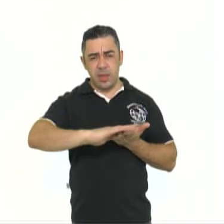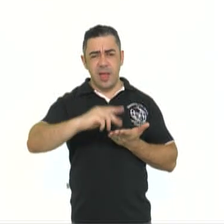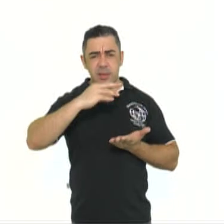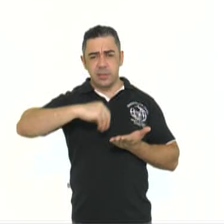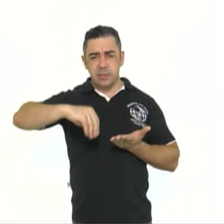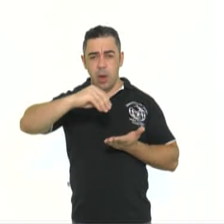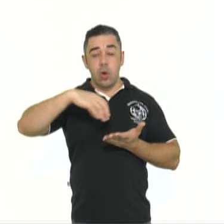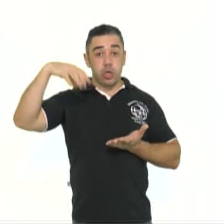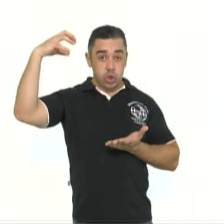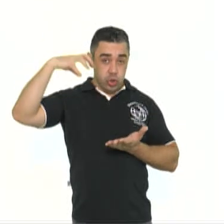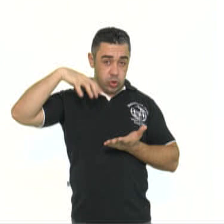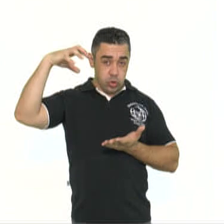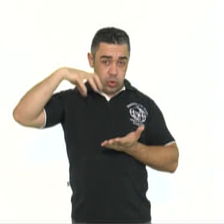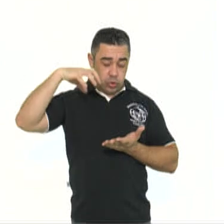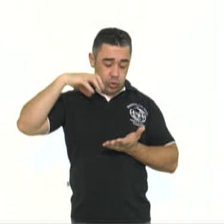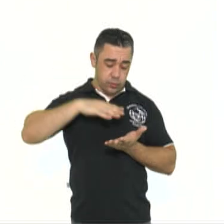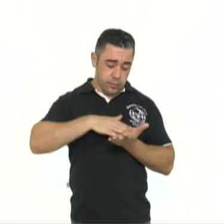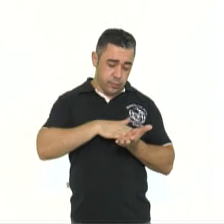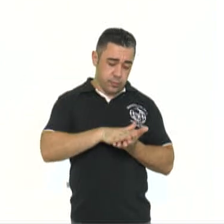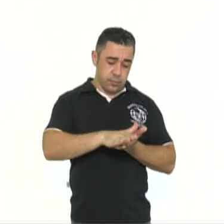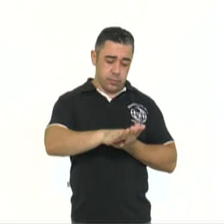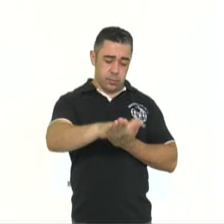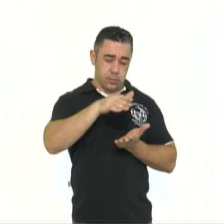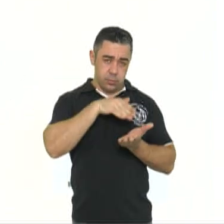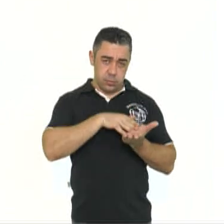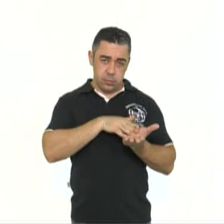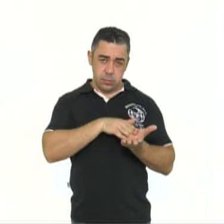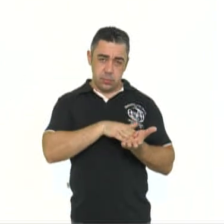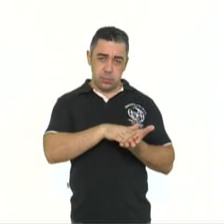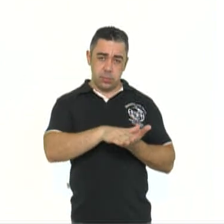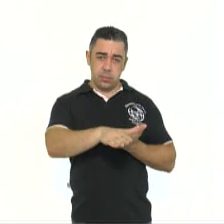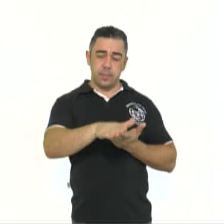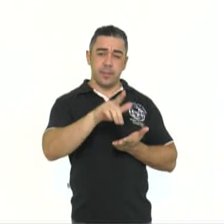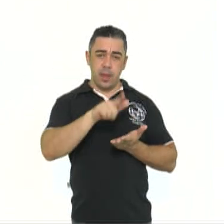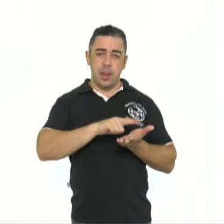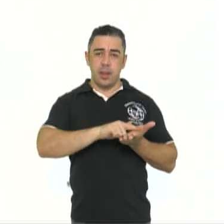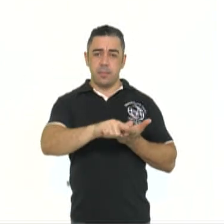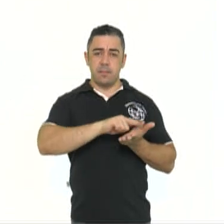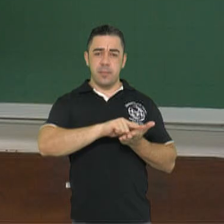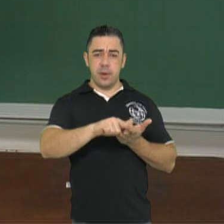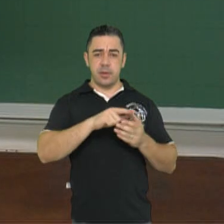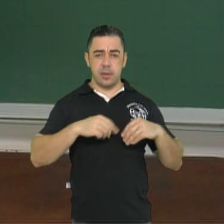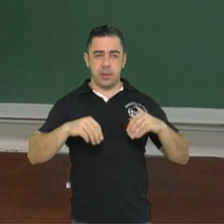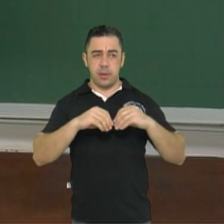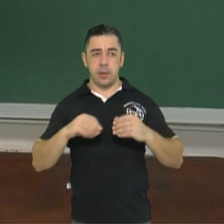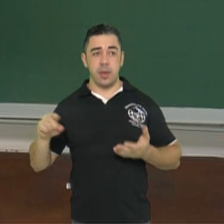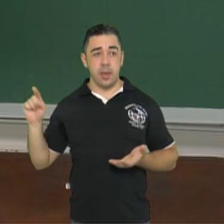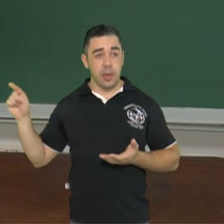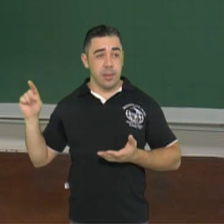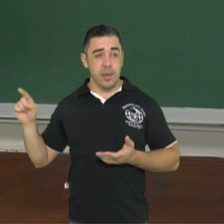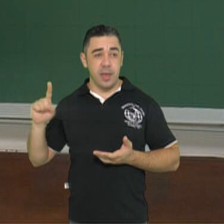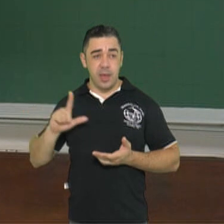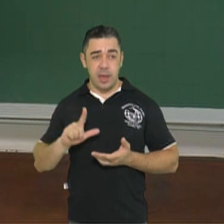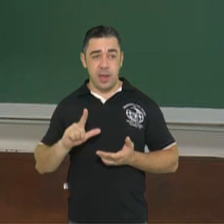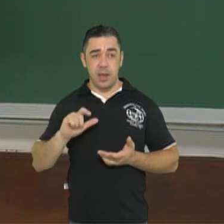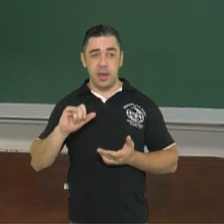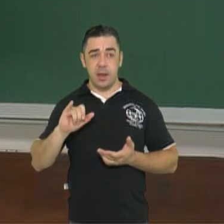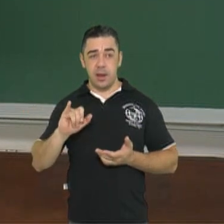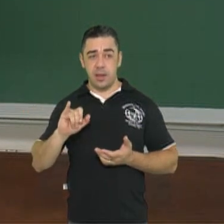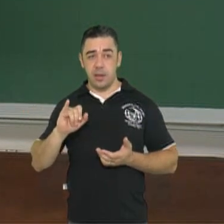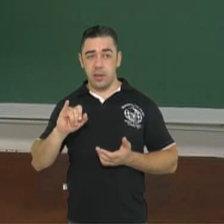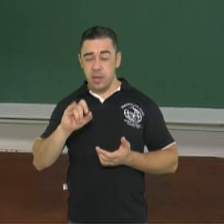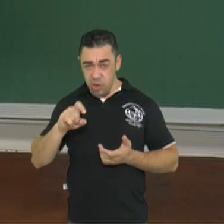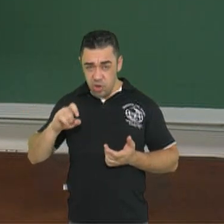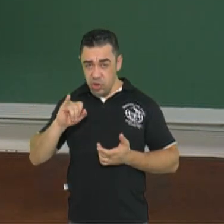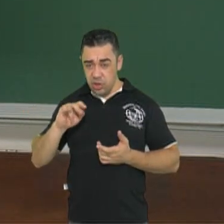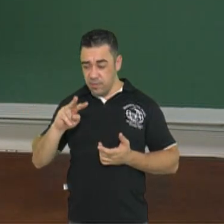Então, a chuva, ela já vai fazendo essa lavagem natural do solo, né? Mas esse processo de lixiviação, ele acaba sendo preocupante quando o solo